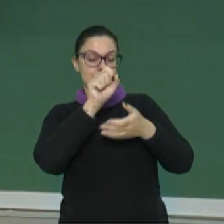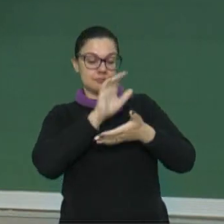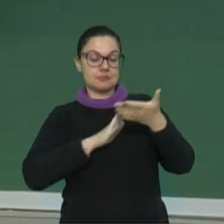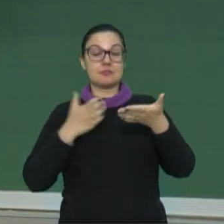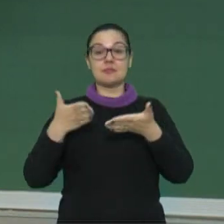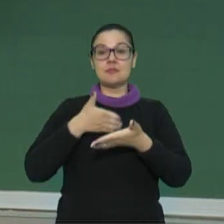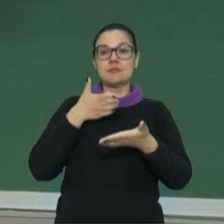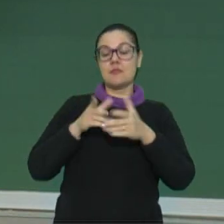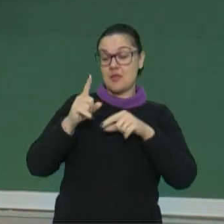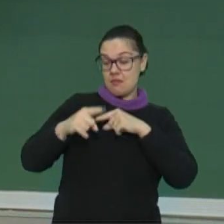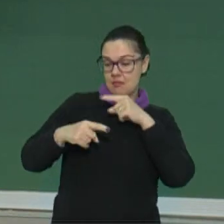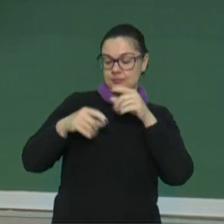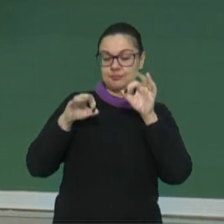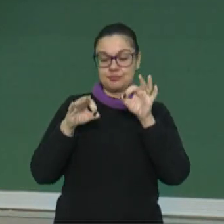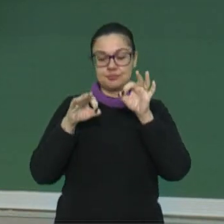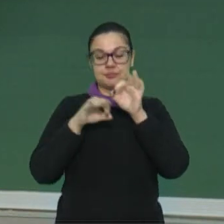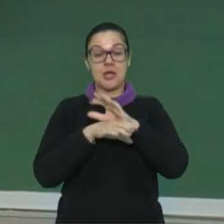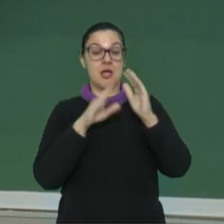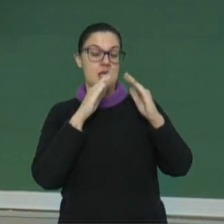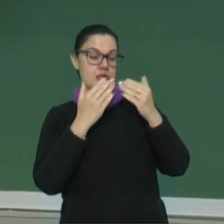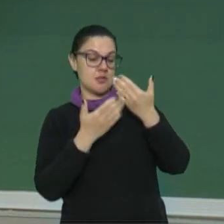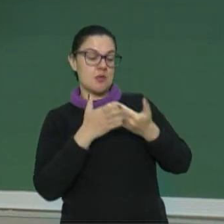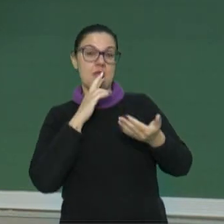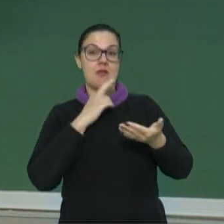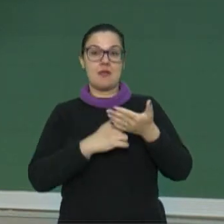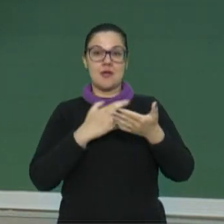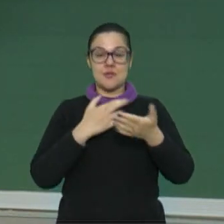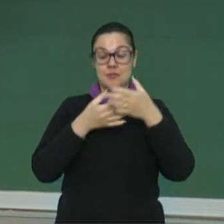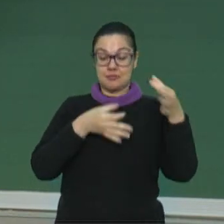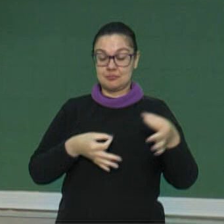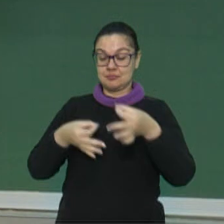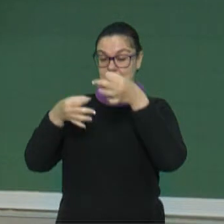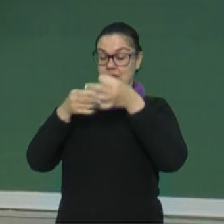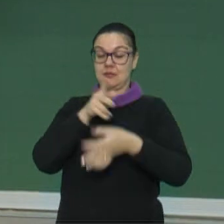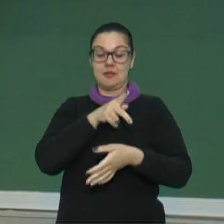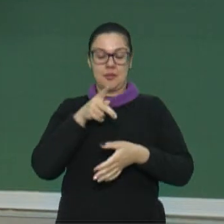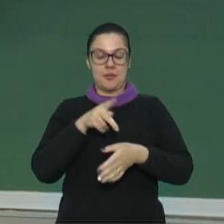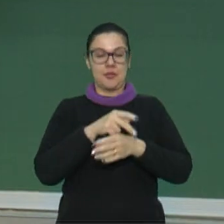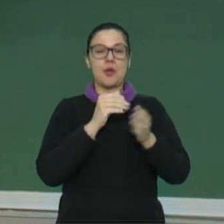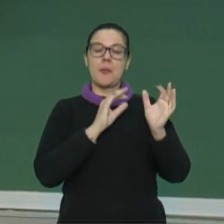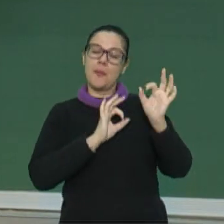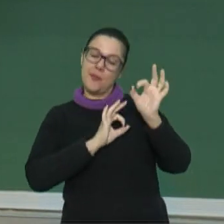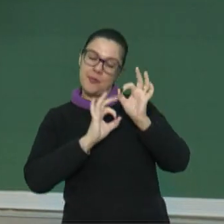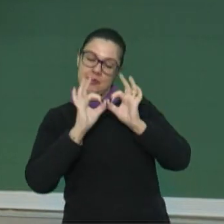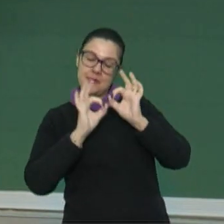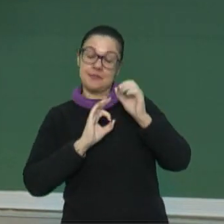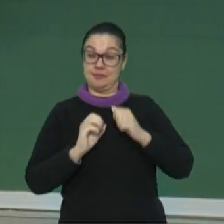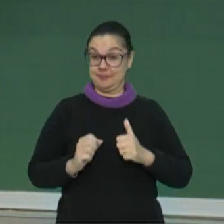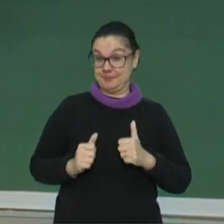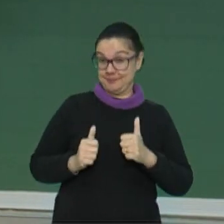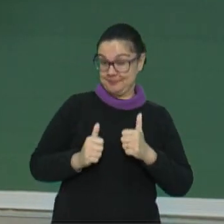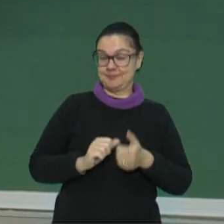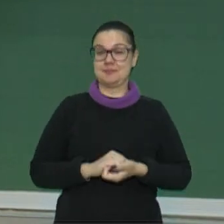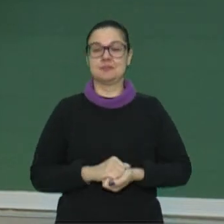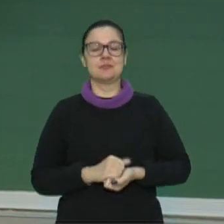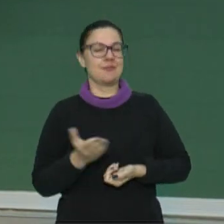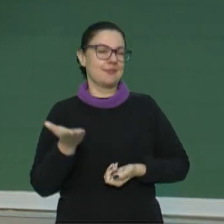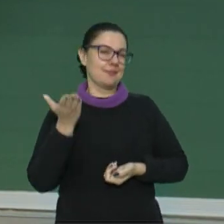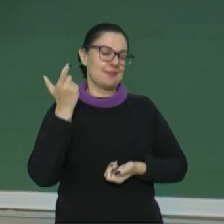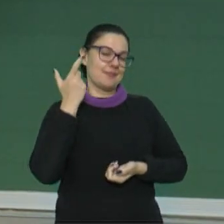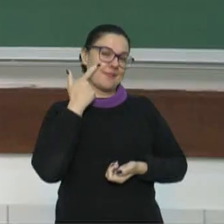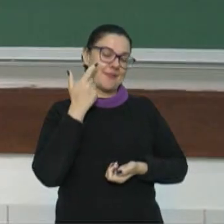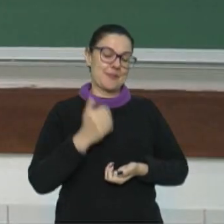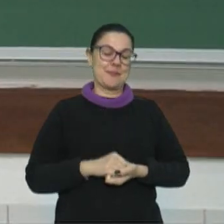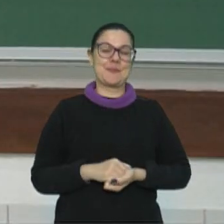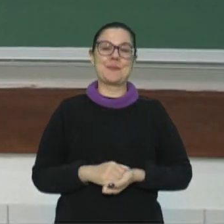caderno, depois pega os exercícios na escola para responder e entregar para o professor, tudo bem organizadinho, não é? Vamos lá para a